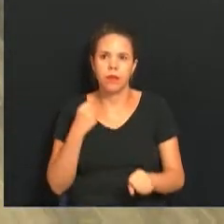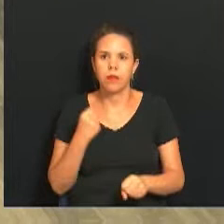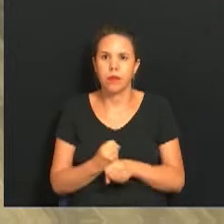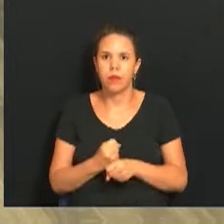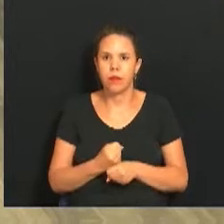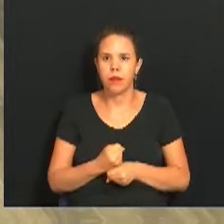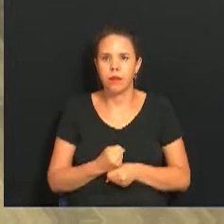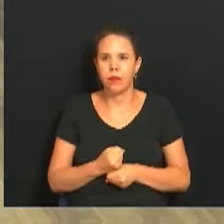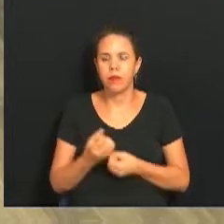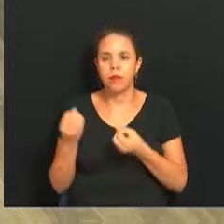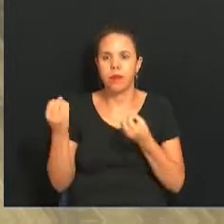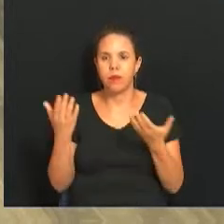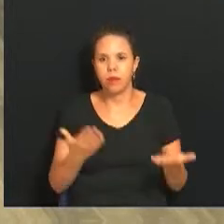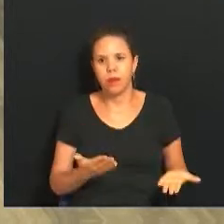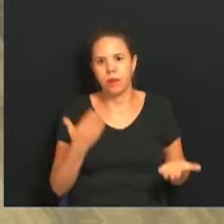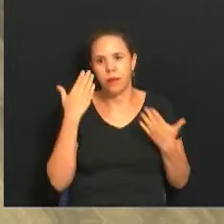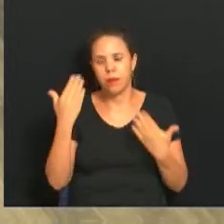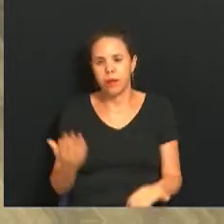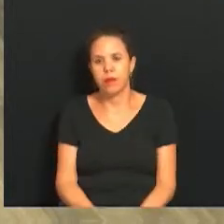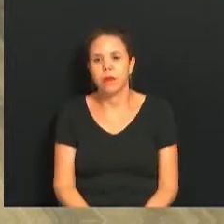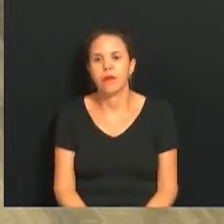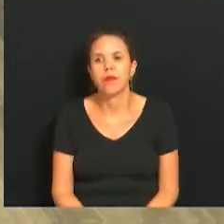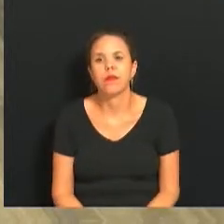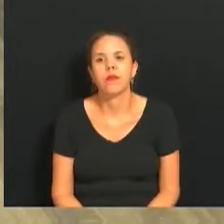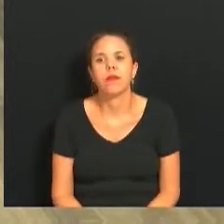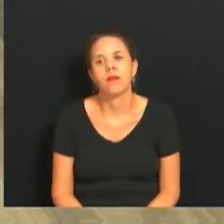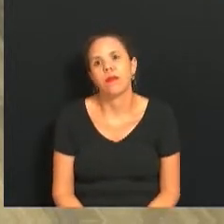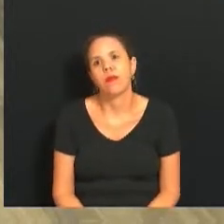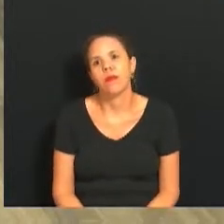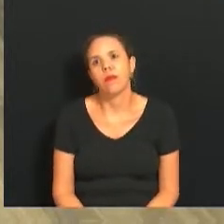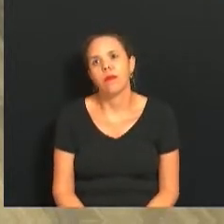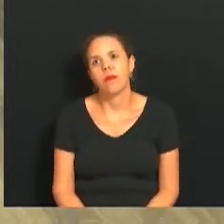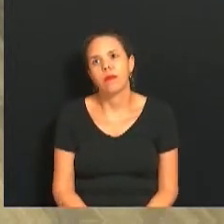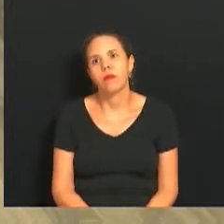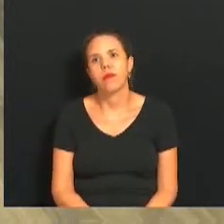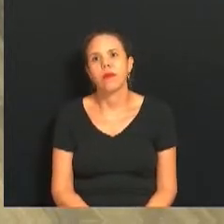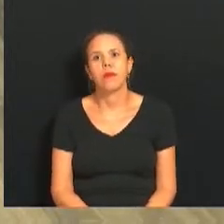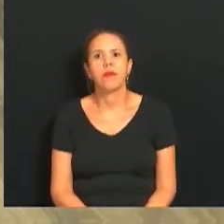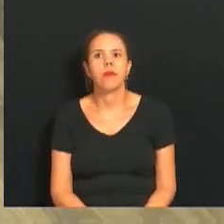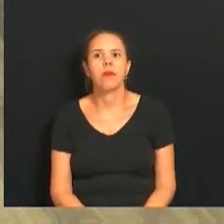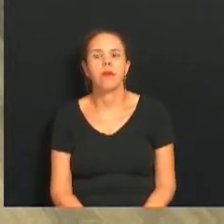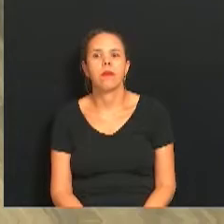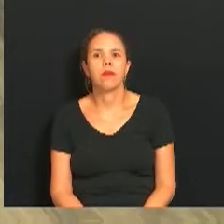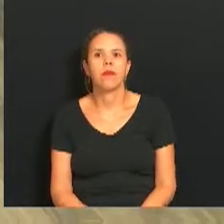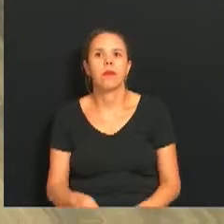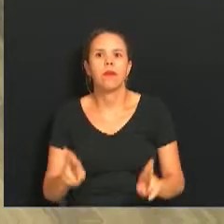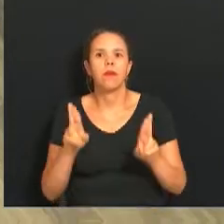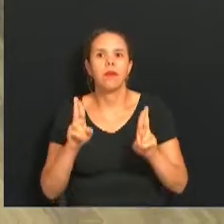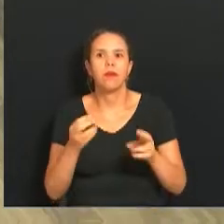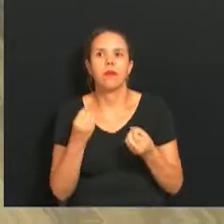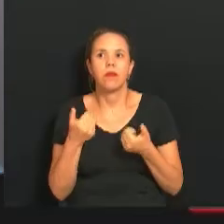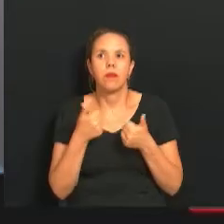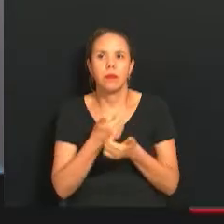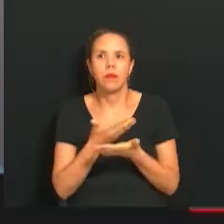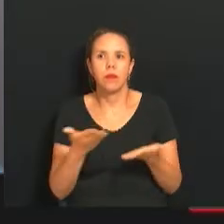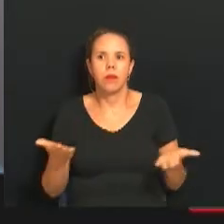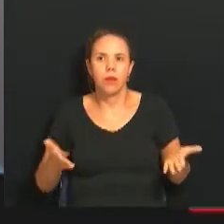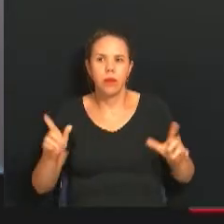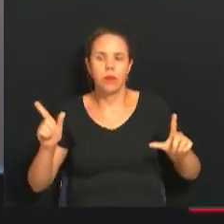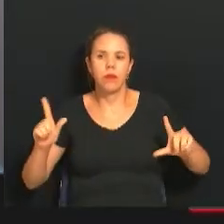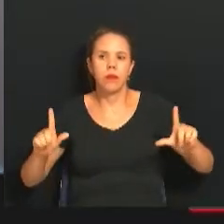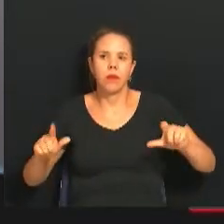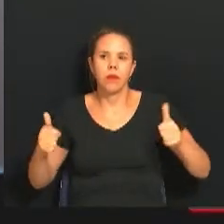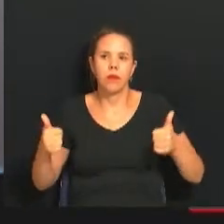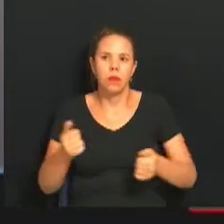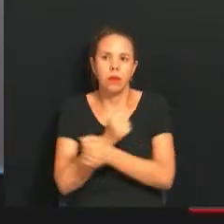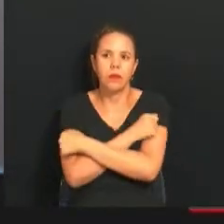2022? Seja bem-vindo e boa tarde. Boa tarde, Gabriel. Espero que vocês estejam bem aí na TV Câmara. Um abraço